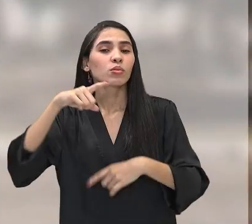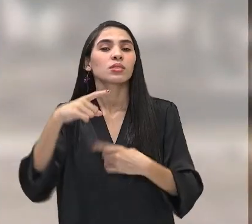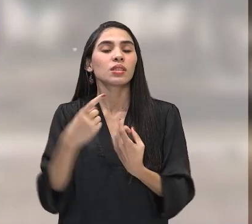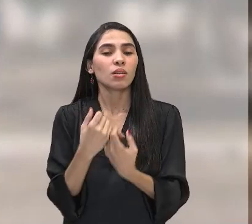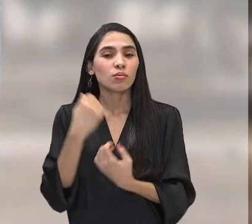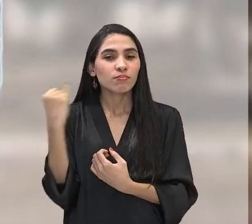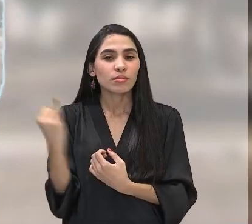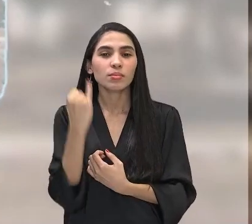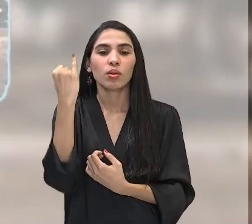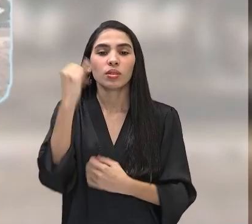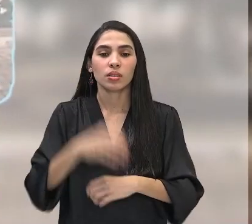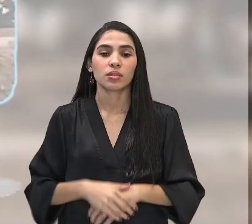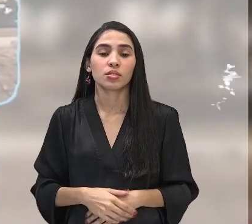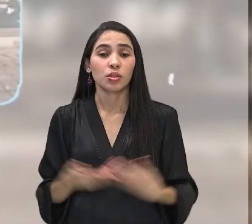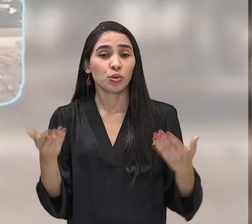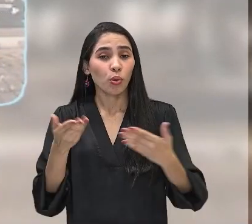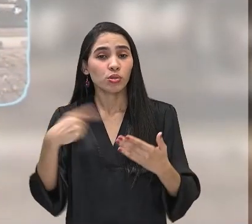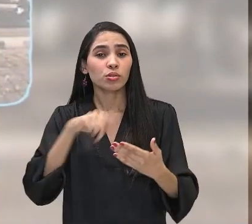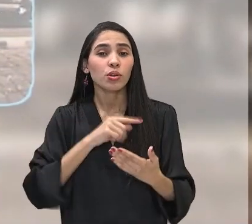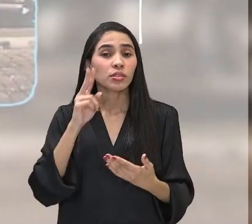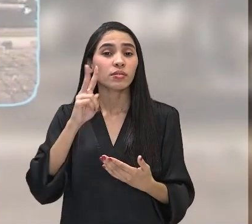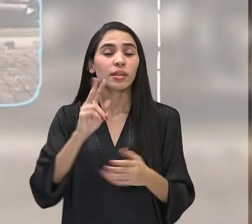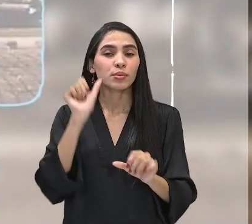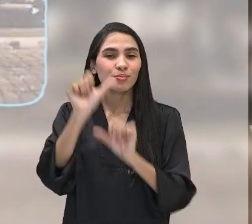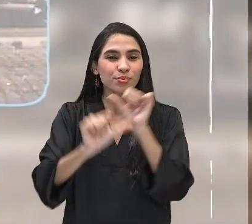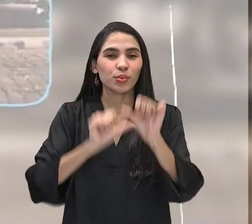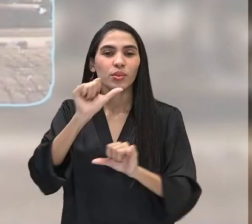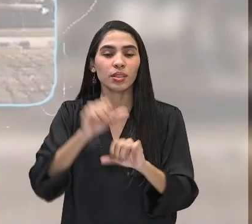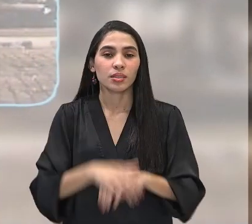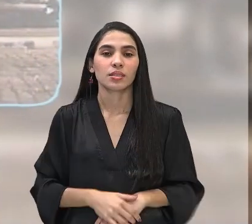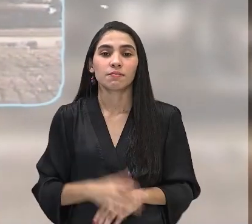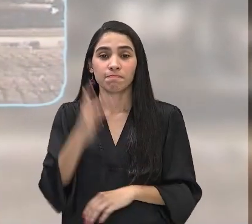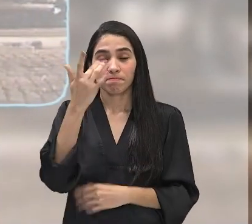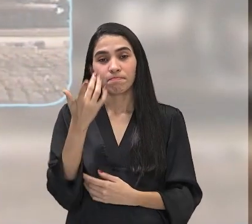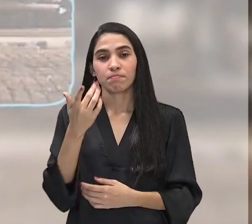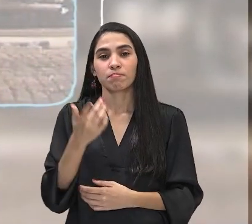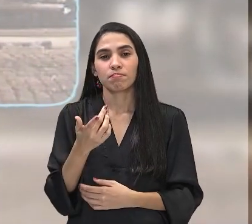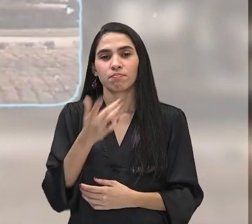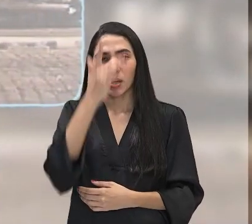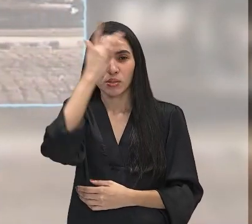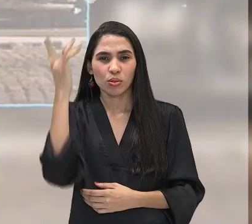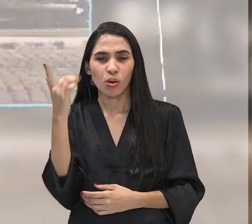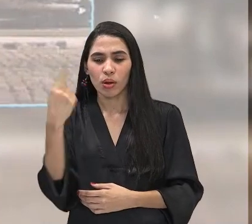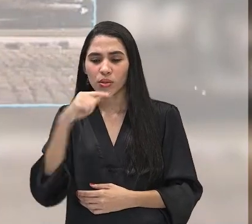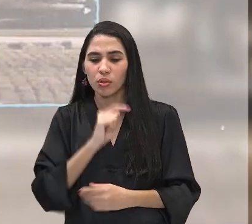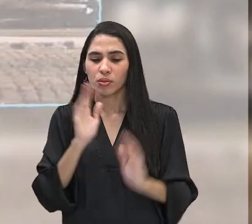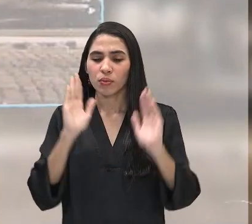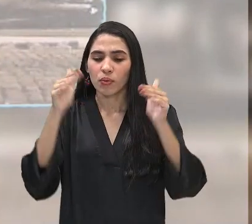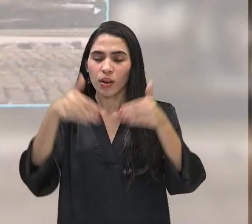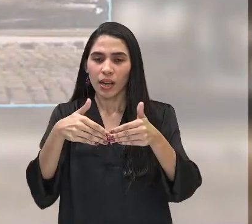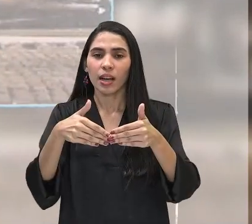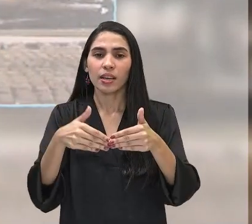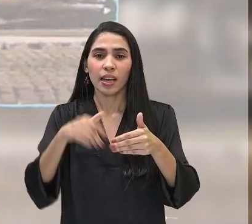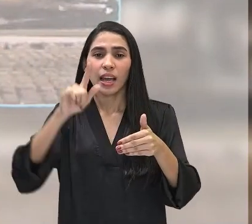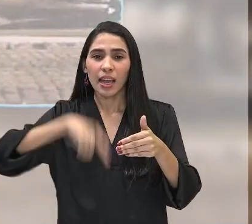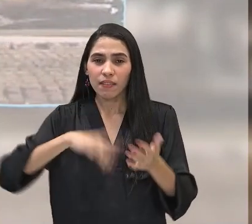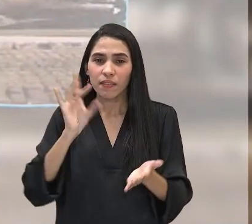vemos mudança neste cenário. Falar dessa gente pouco importante é, de fato, buscar dialogar